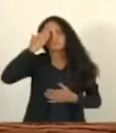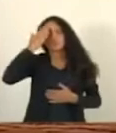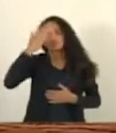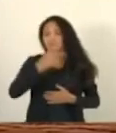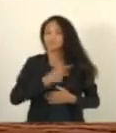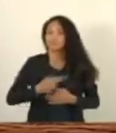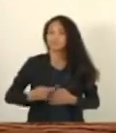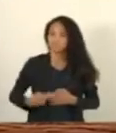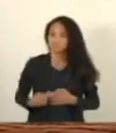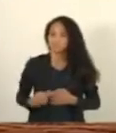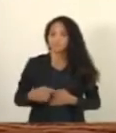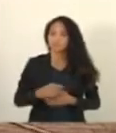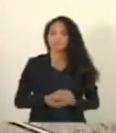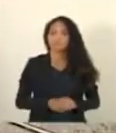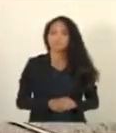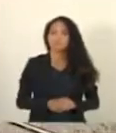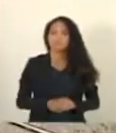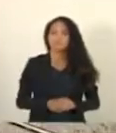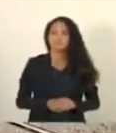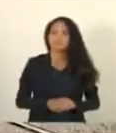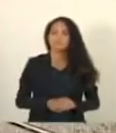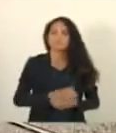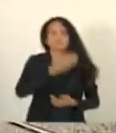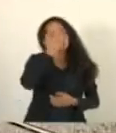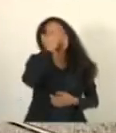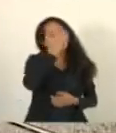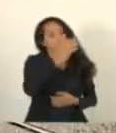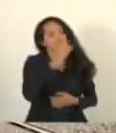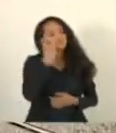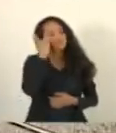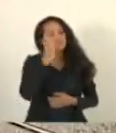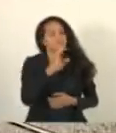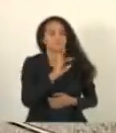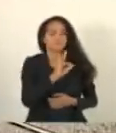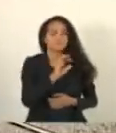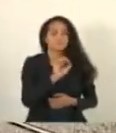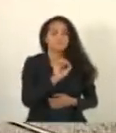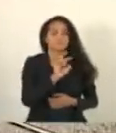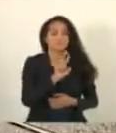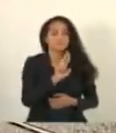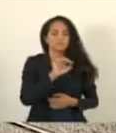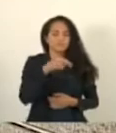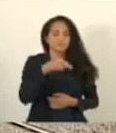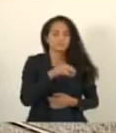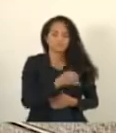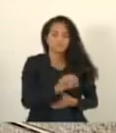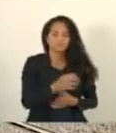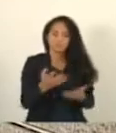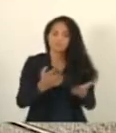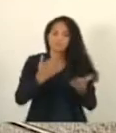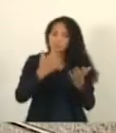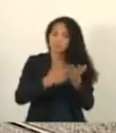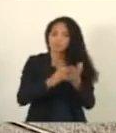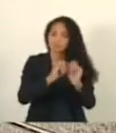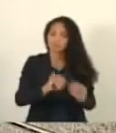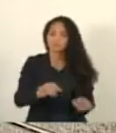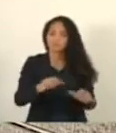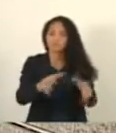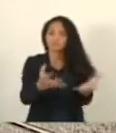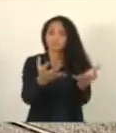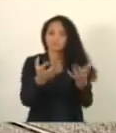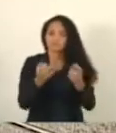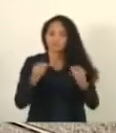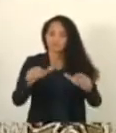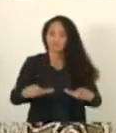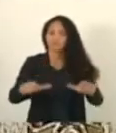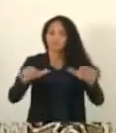presidente. Obrigado, deputado Torino. Quero aqui registrar, deputado Torino, que Vossa Excelência recebeu o título.